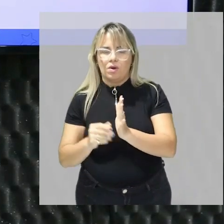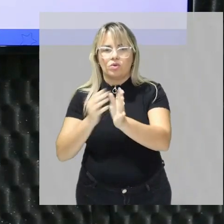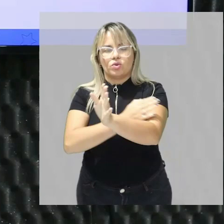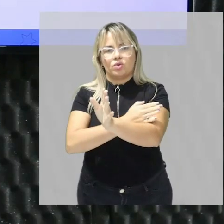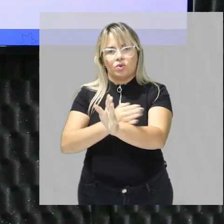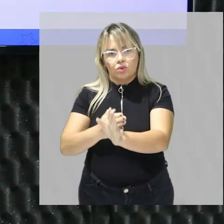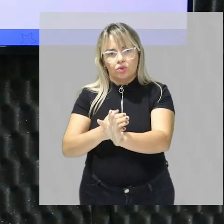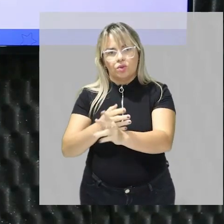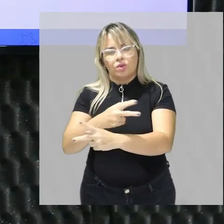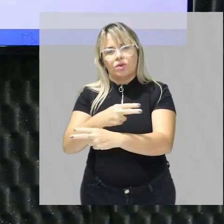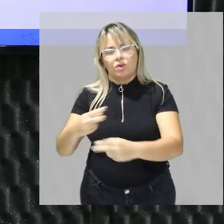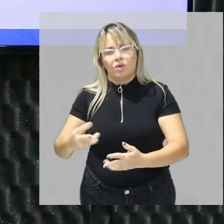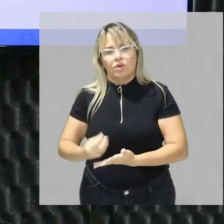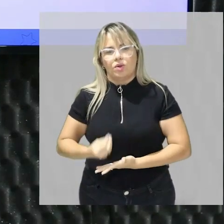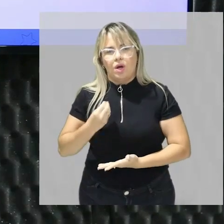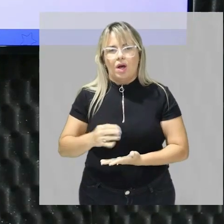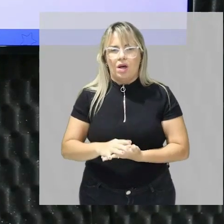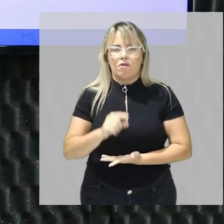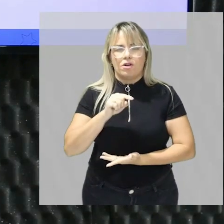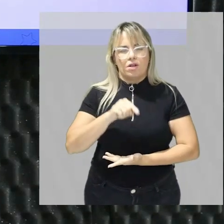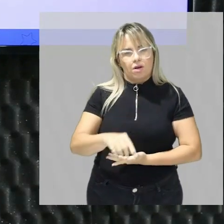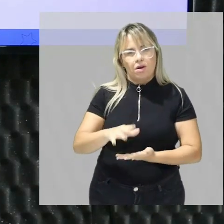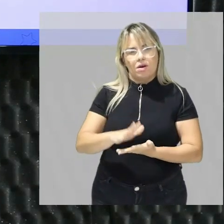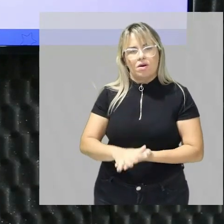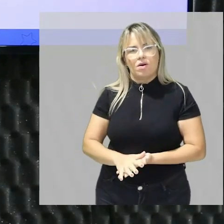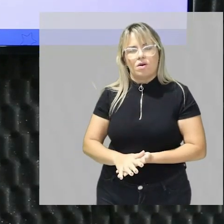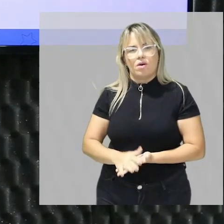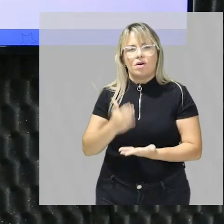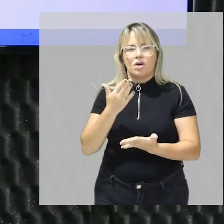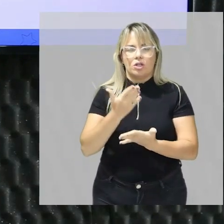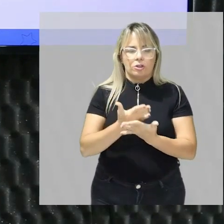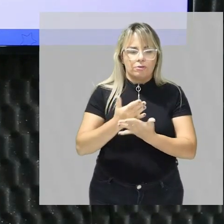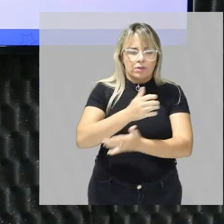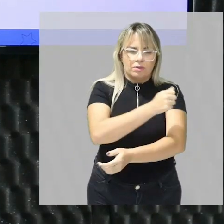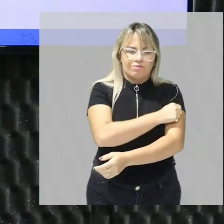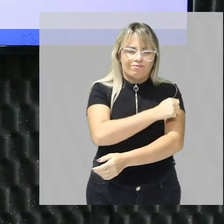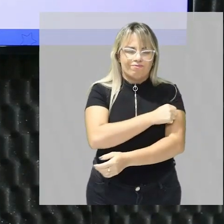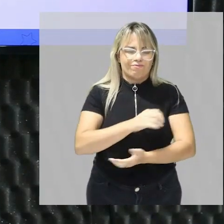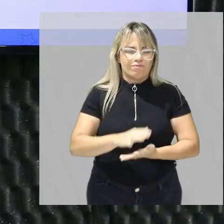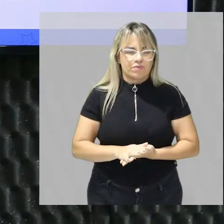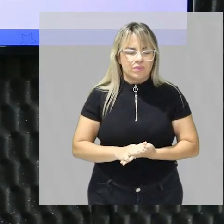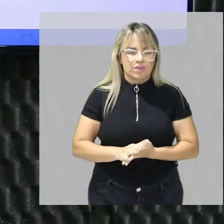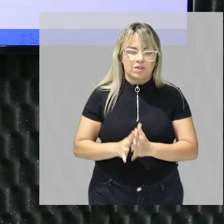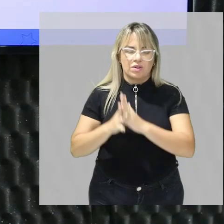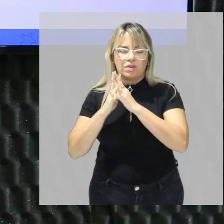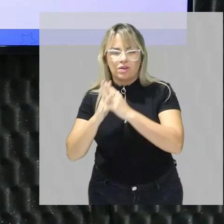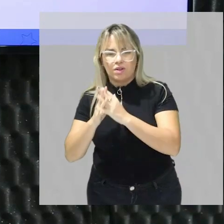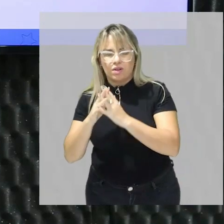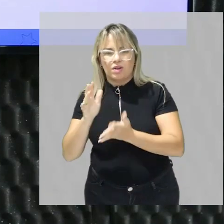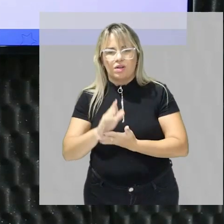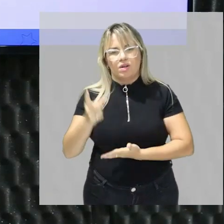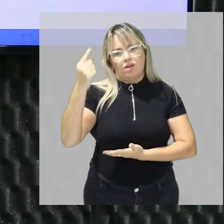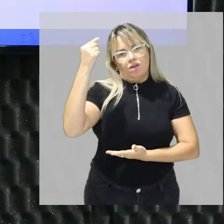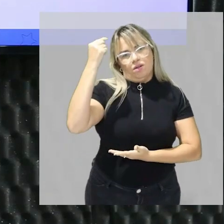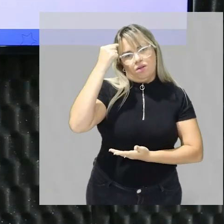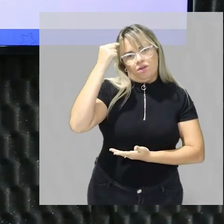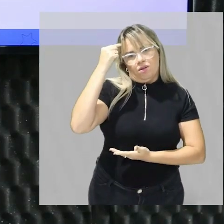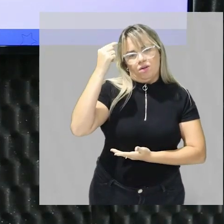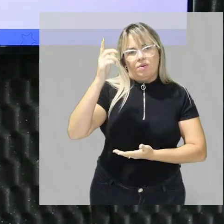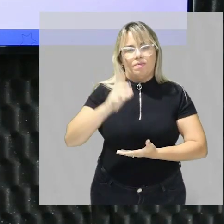indivíduo. Aí você, como estudante, muitas vezes pode estar até um pouco desatento, pode pensar o seguinte: espera